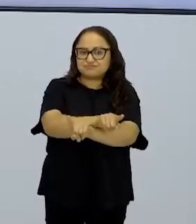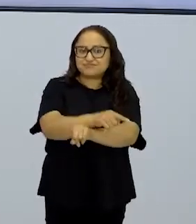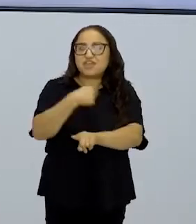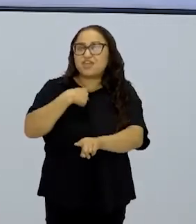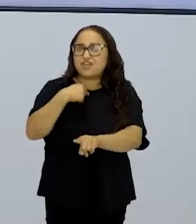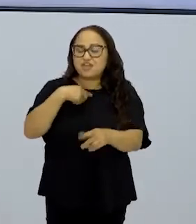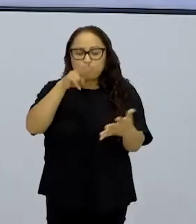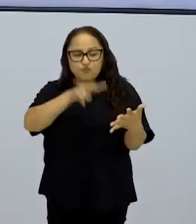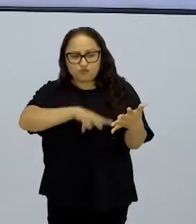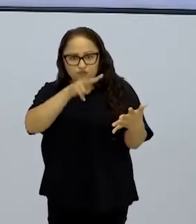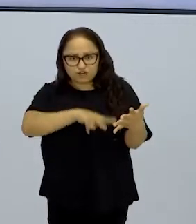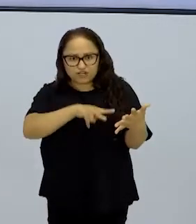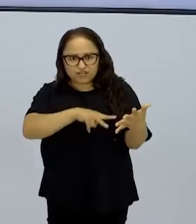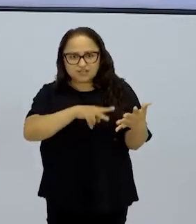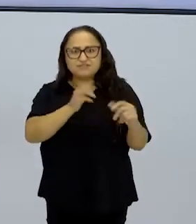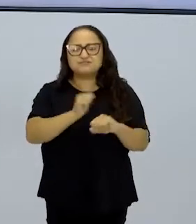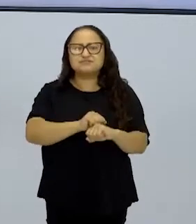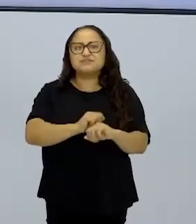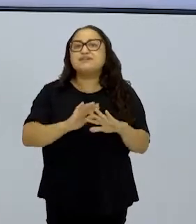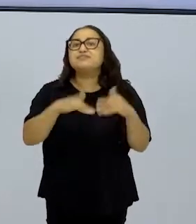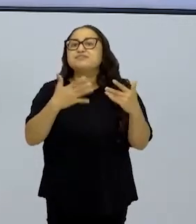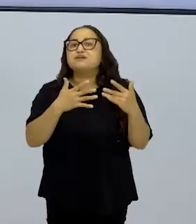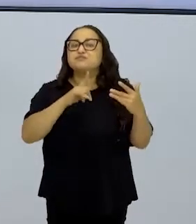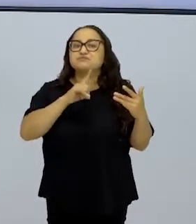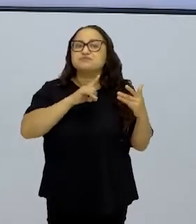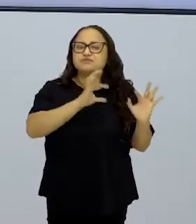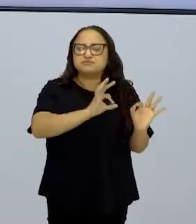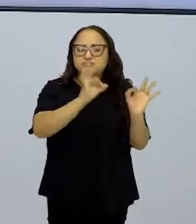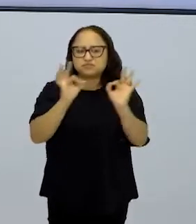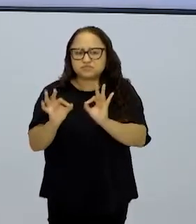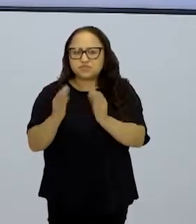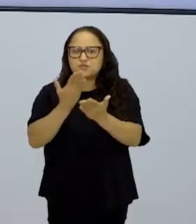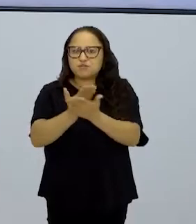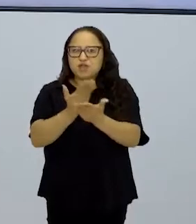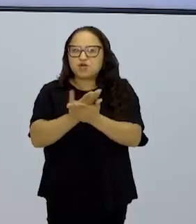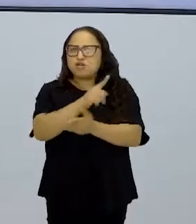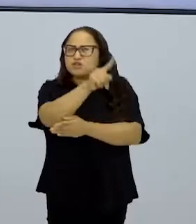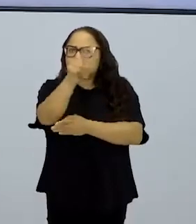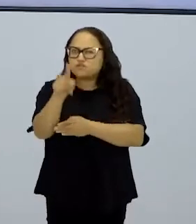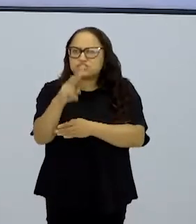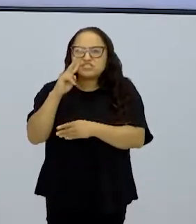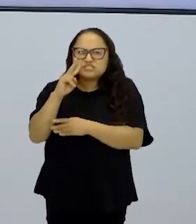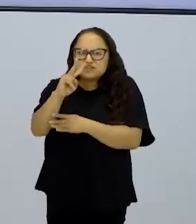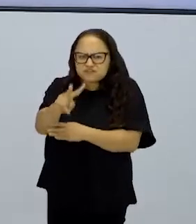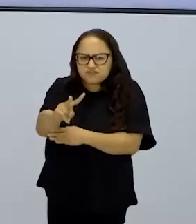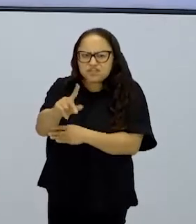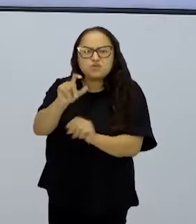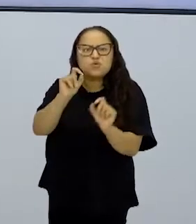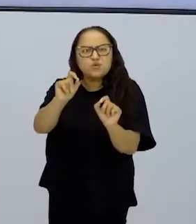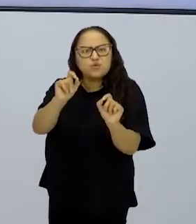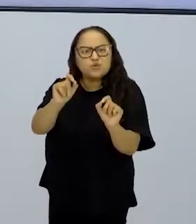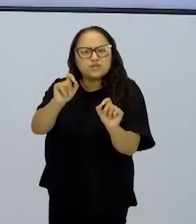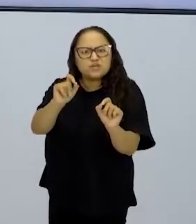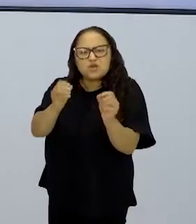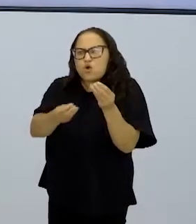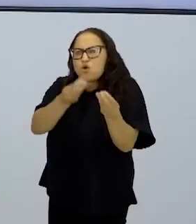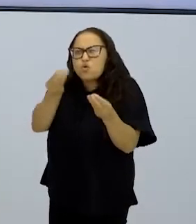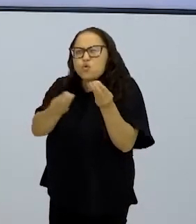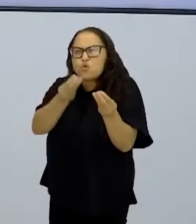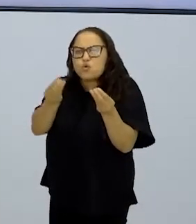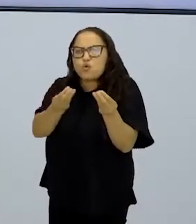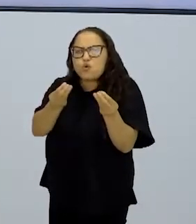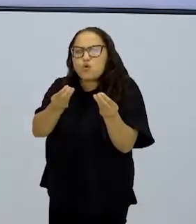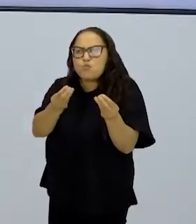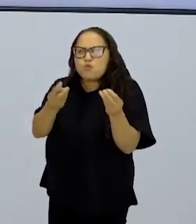ler. E aí a gente vai dando continuidade para a aula e eu quero que justamente vocês venham trazendo aí os seus pontos, né, e a